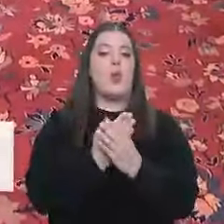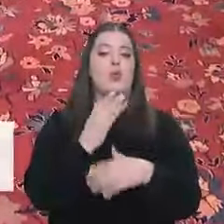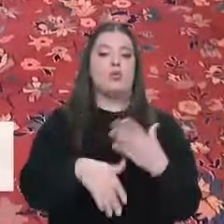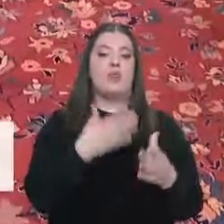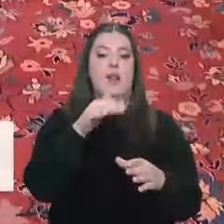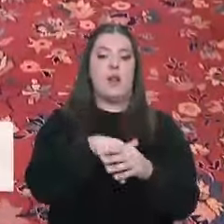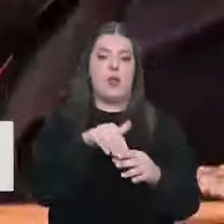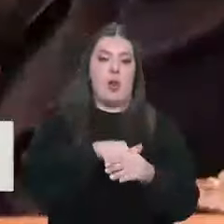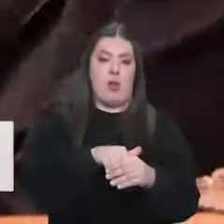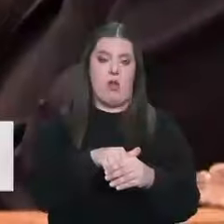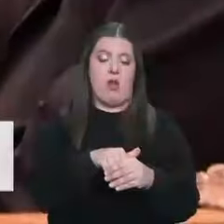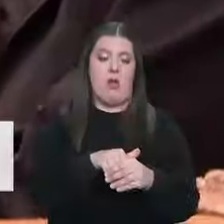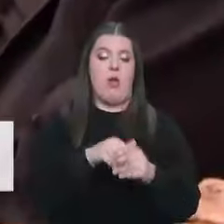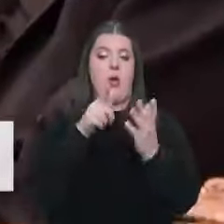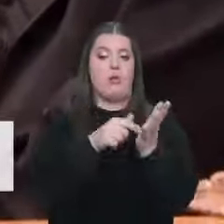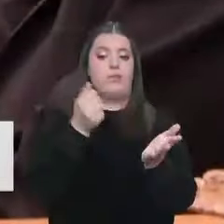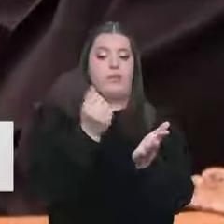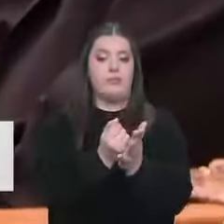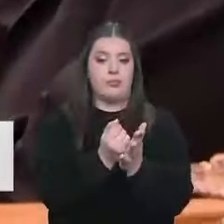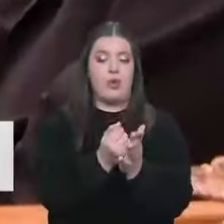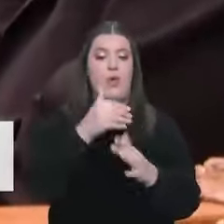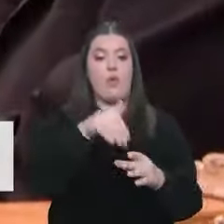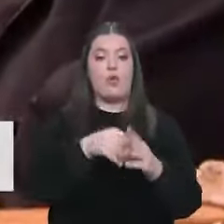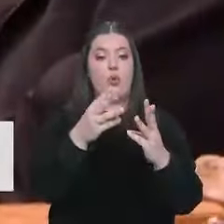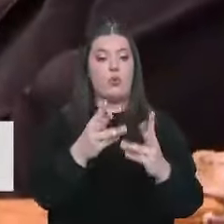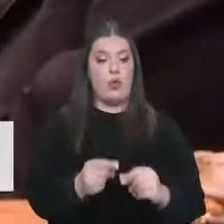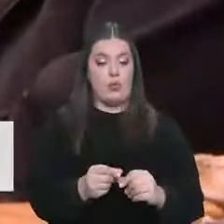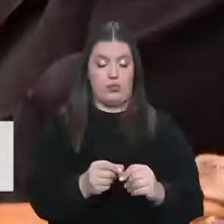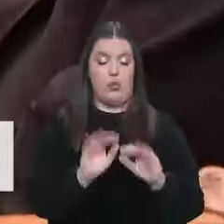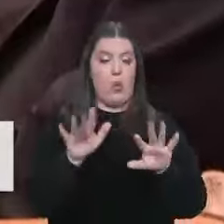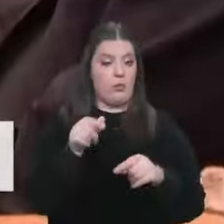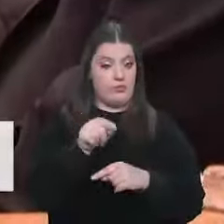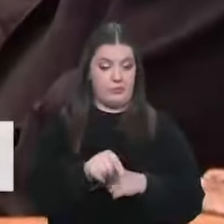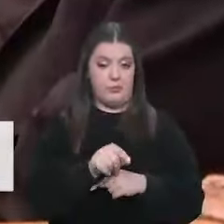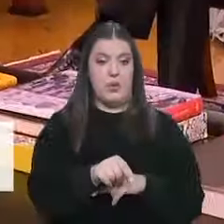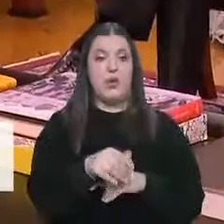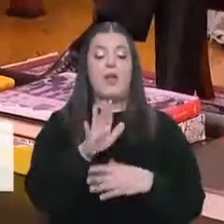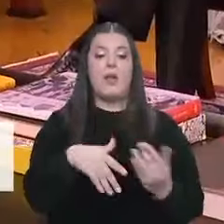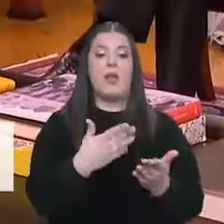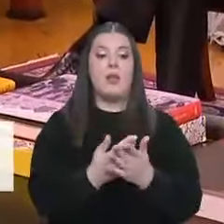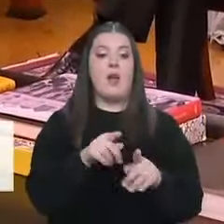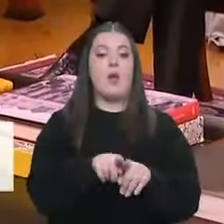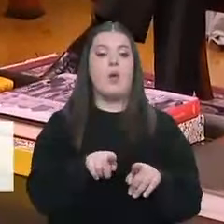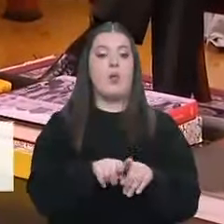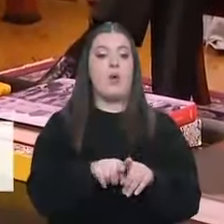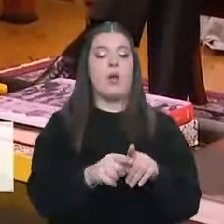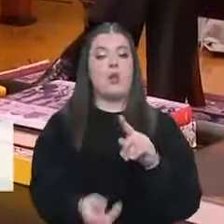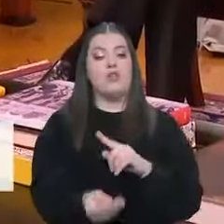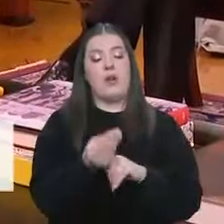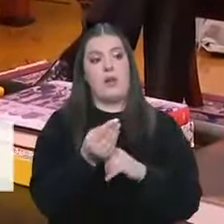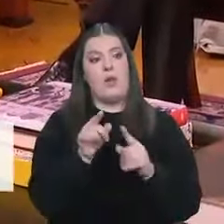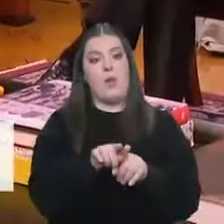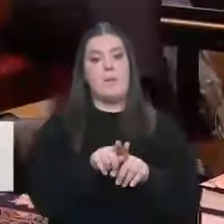e ele só está concluído com todos os votos estão contados o que aliás faz com que tenha havido aqui uma originalidade que é que